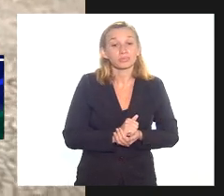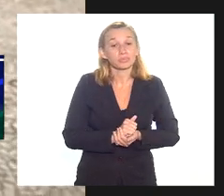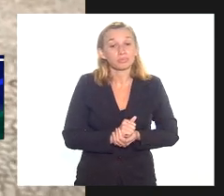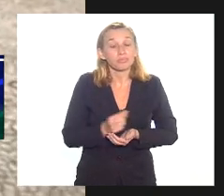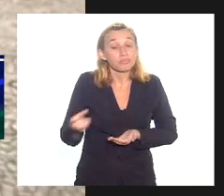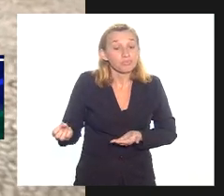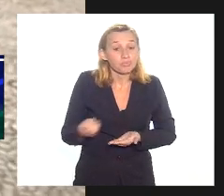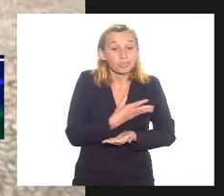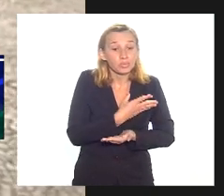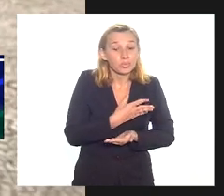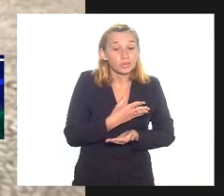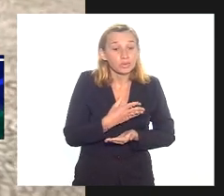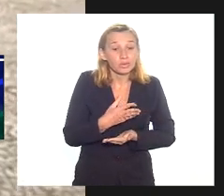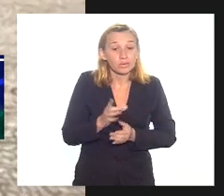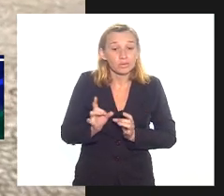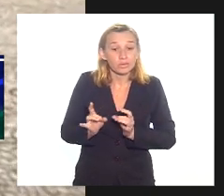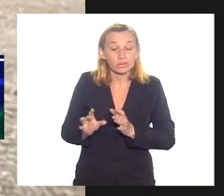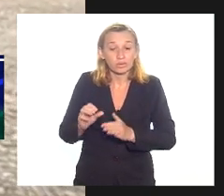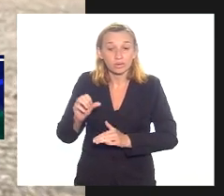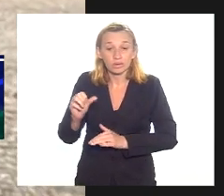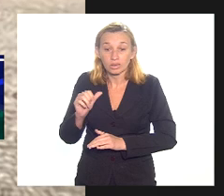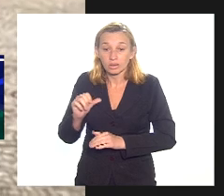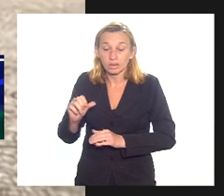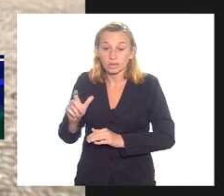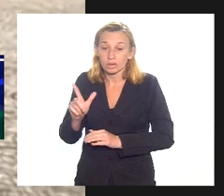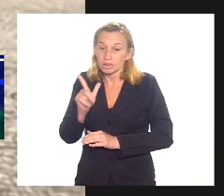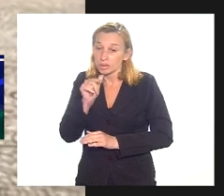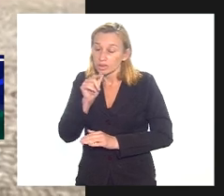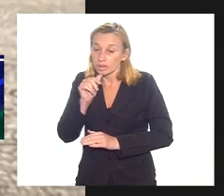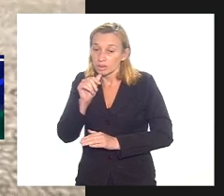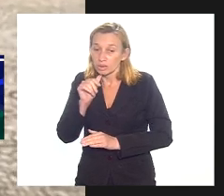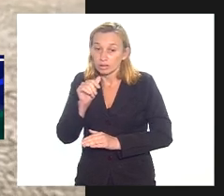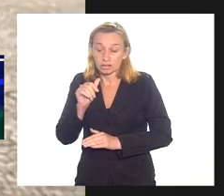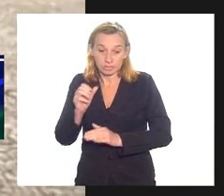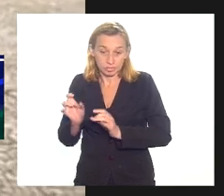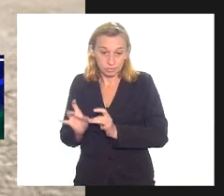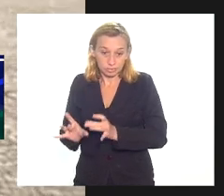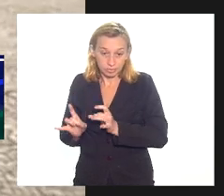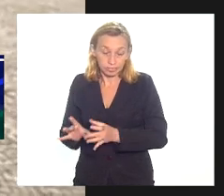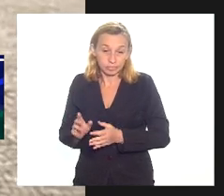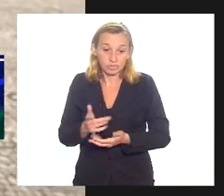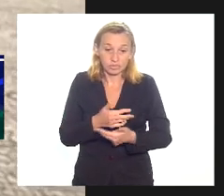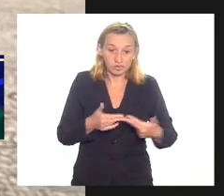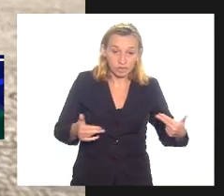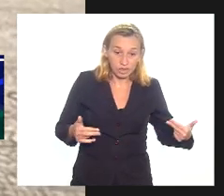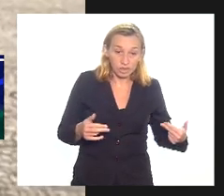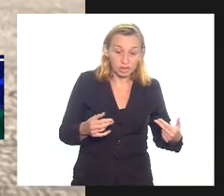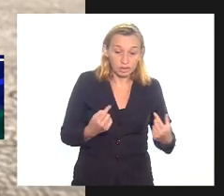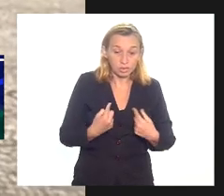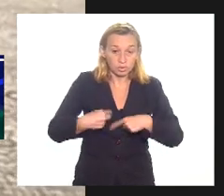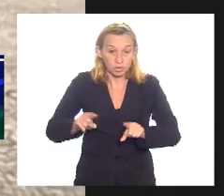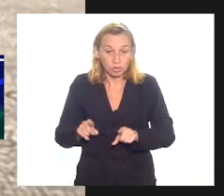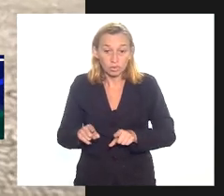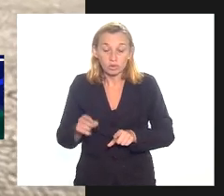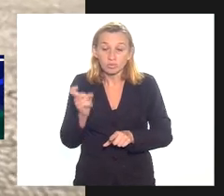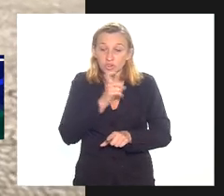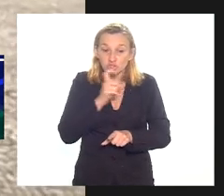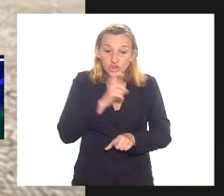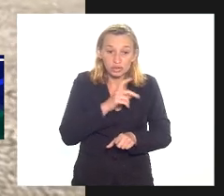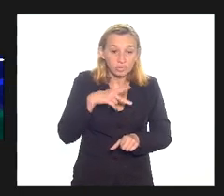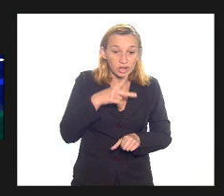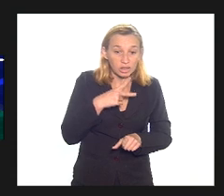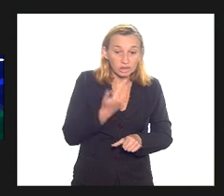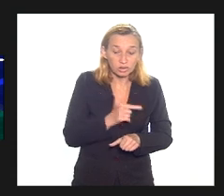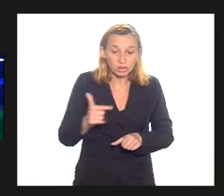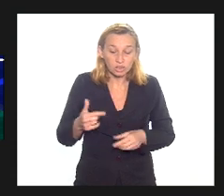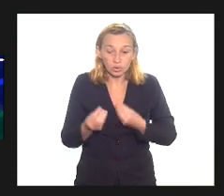nova modelagem da SEDAE, muitos deputados aqui atacando o modelo de privatização, mentiram dizendo que não teríamos